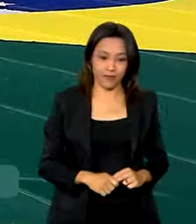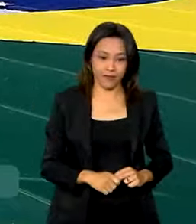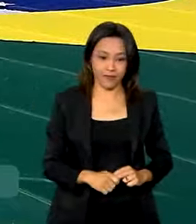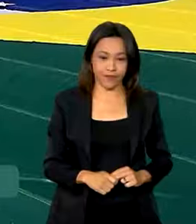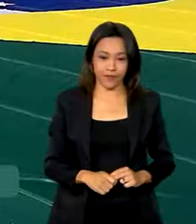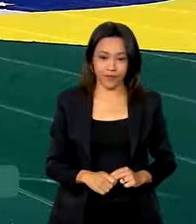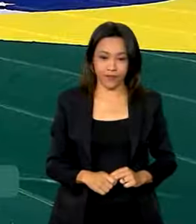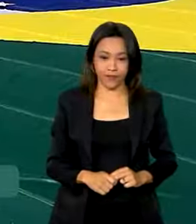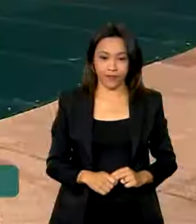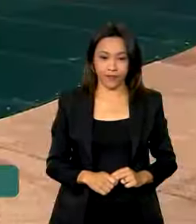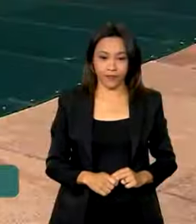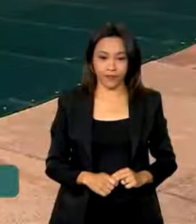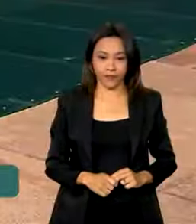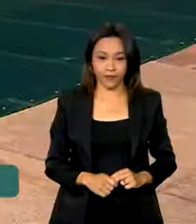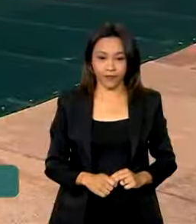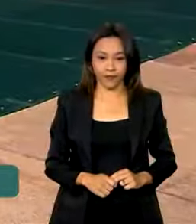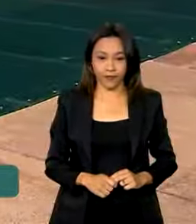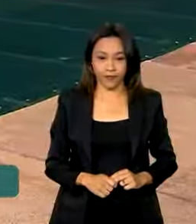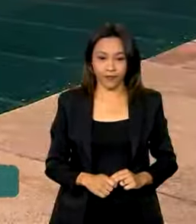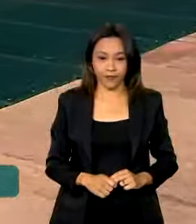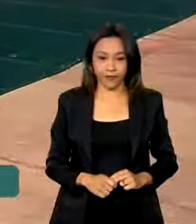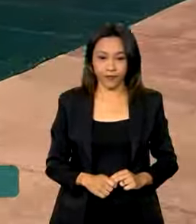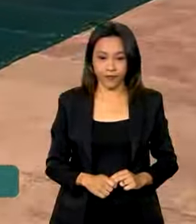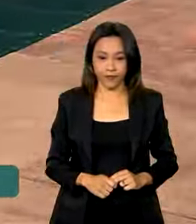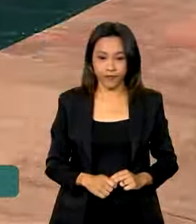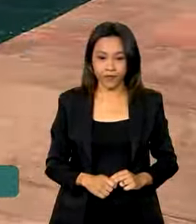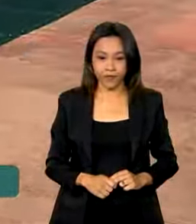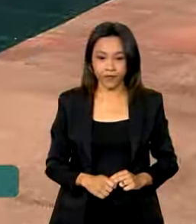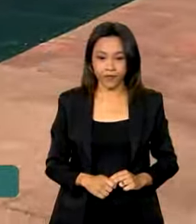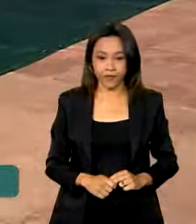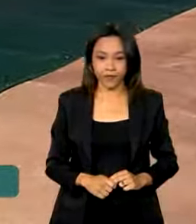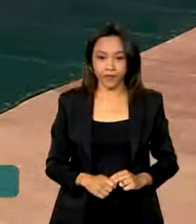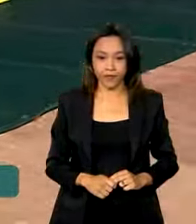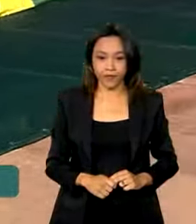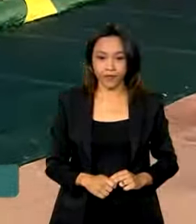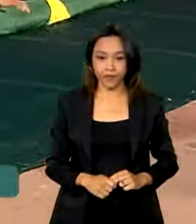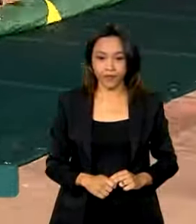bora, bora, bora. Pode ir vocês aí, pode ir vocês.